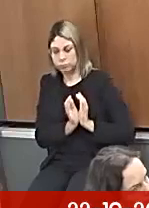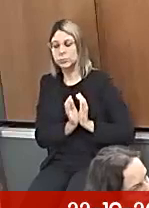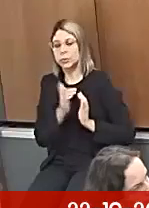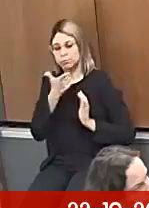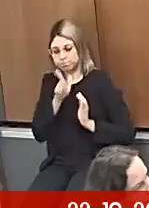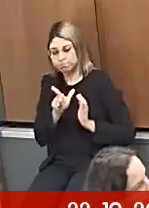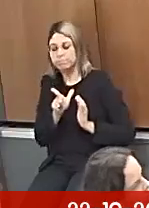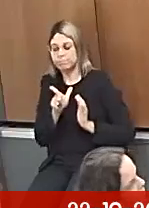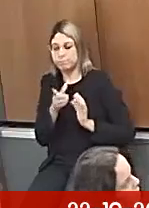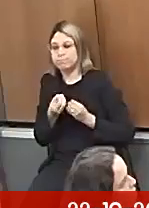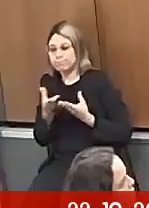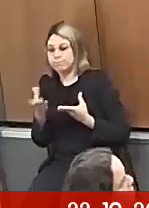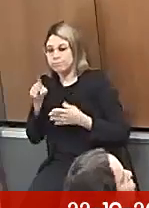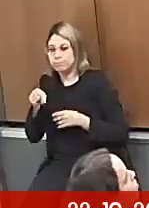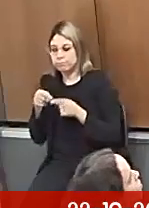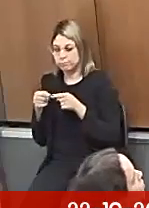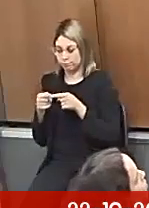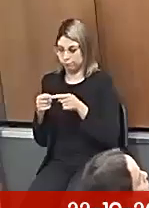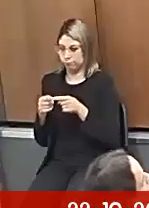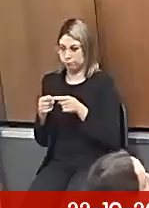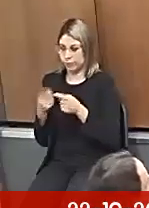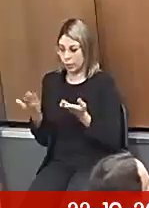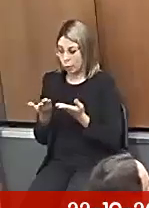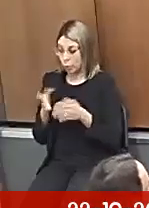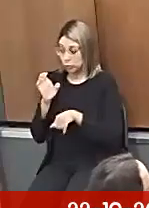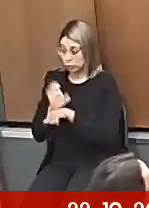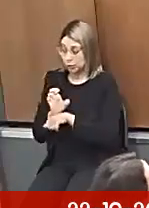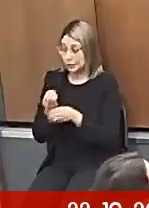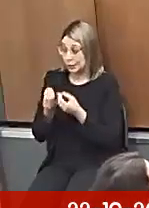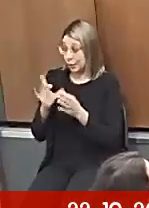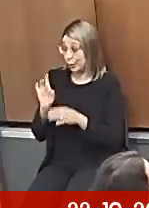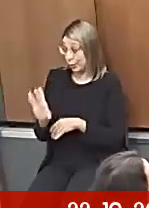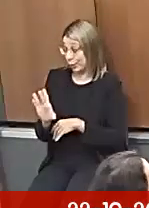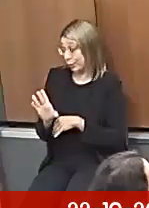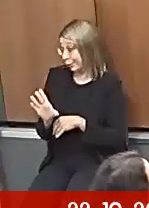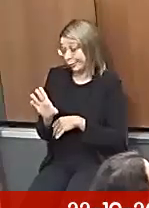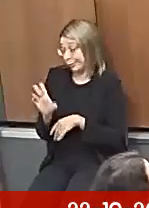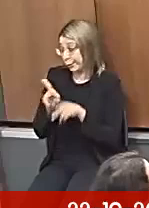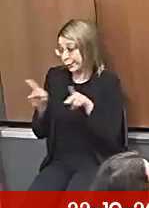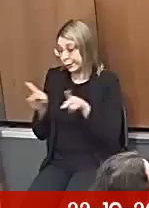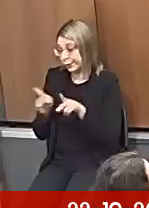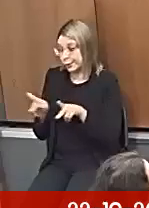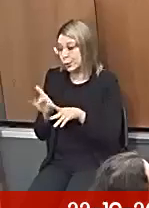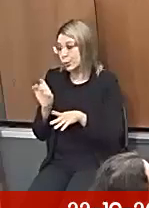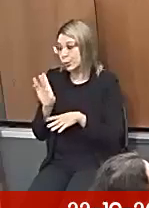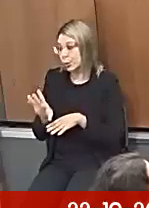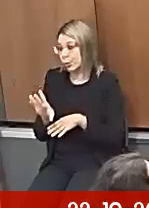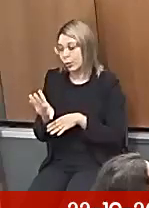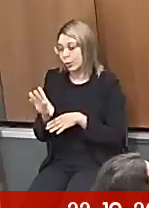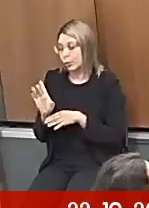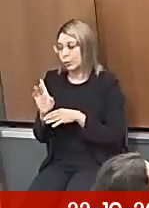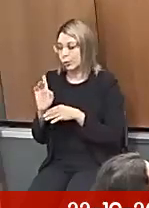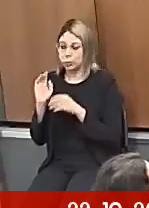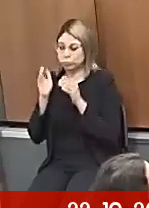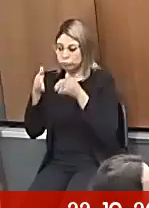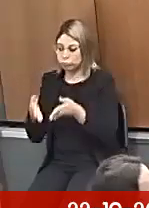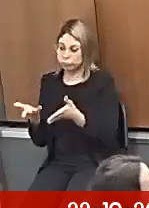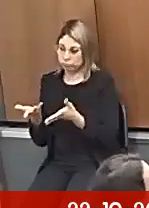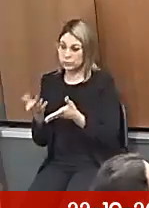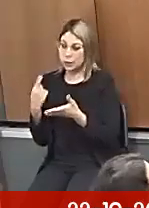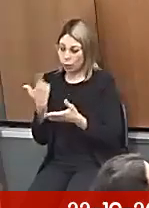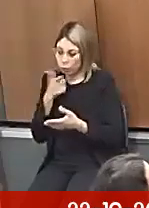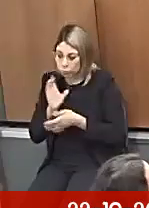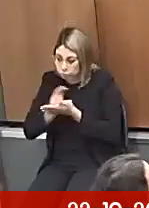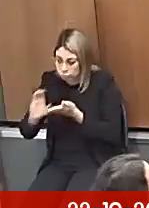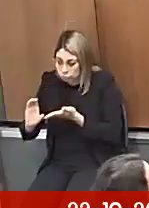essa flexibilização que hoje o Estado só fornece professores especificamente para tal atuação. Então, vindo esse